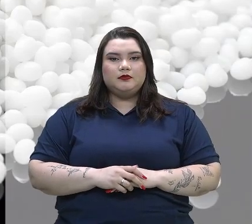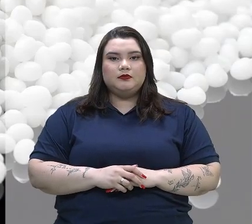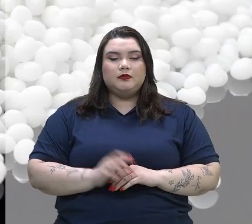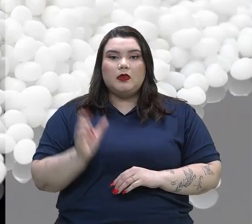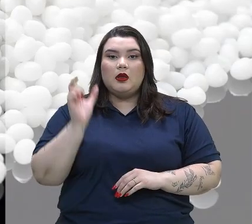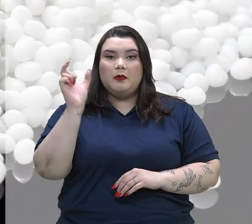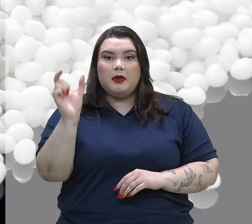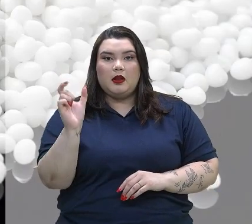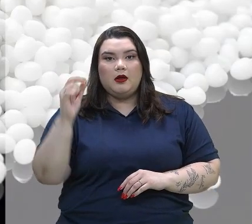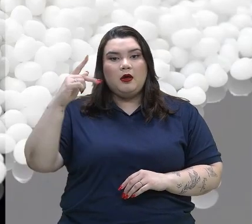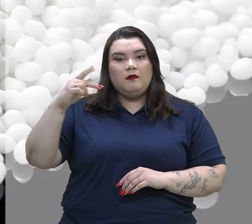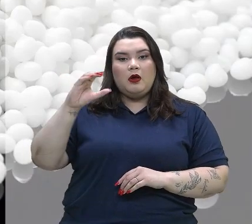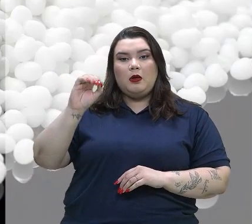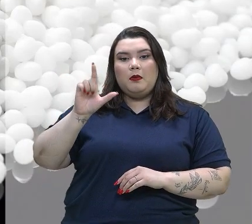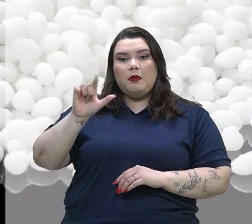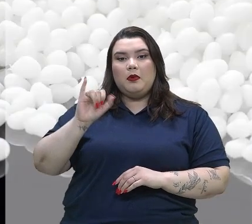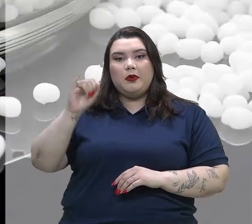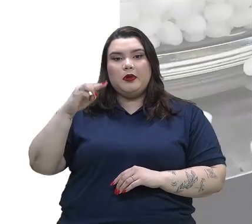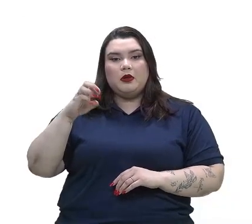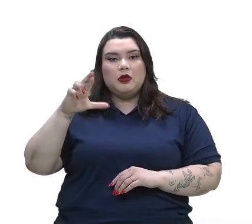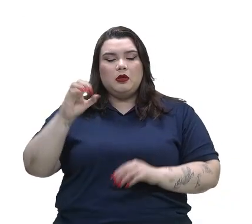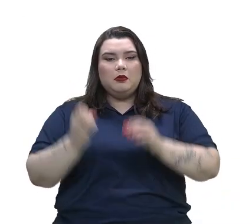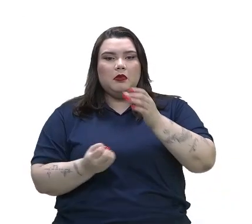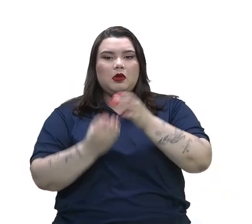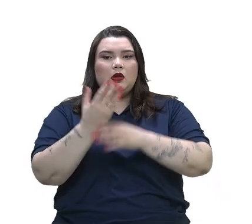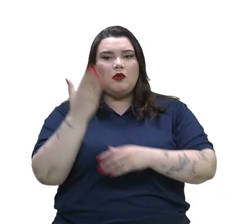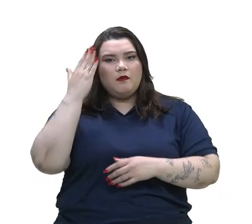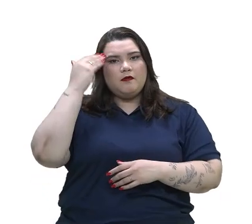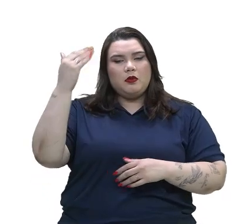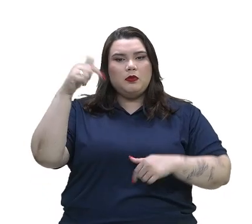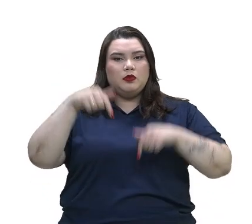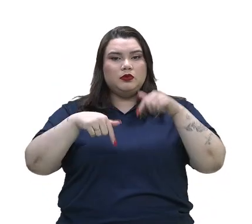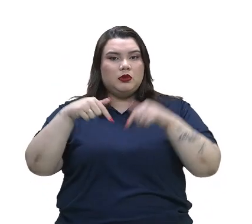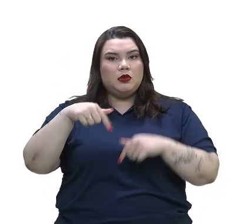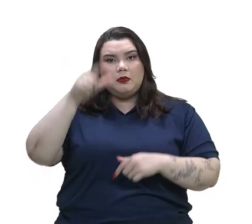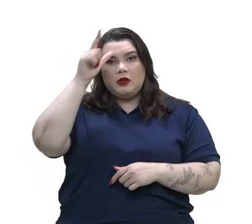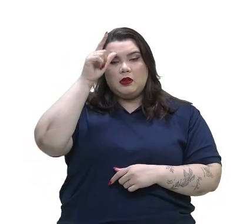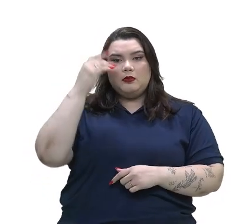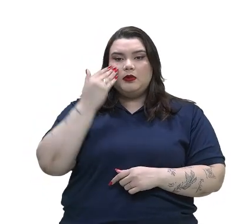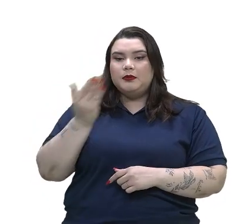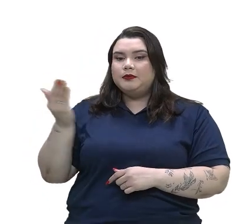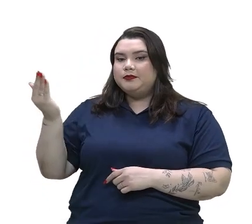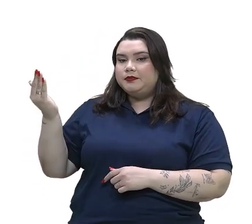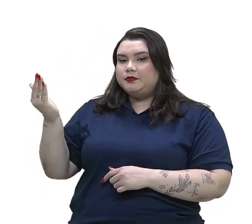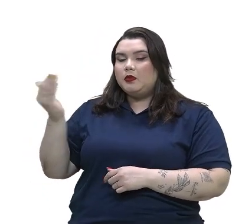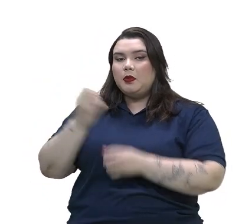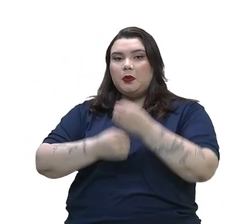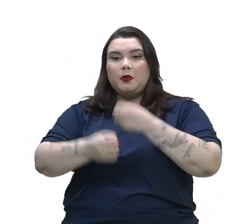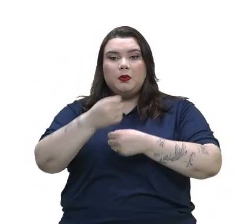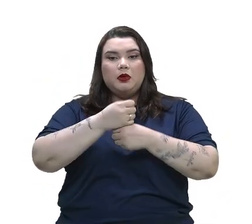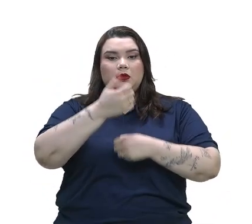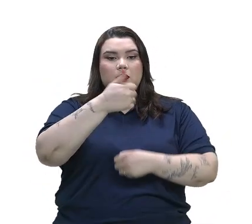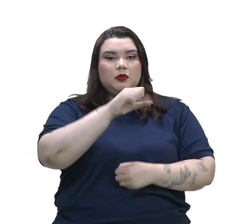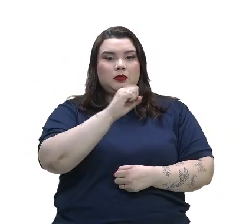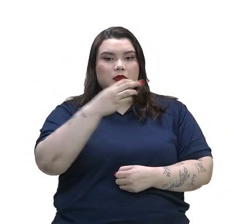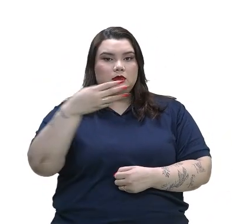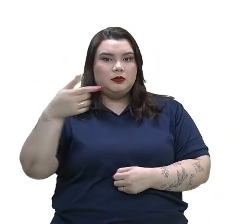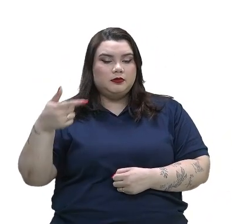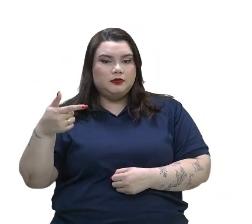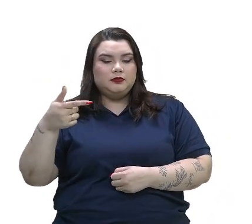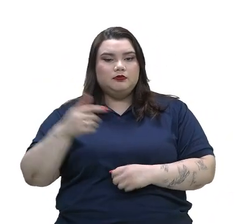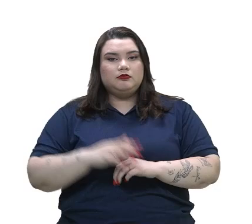O termo polímero foi criado pelo famoso químico alemão J. Berzelius em 1832.